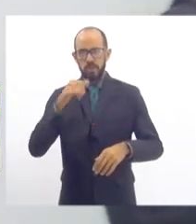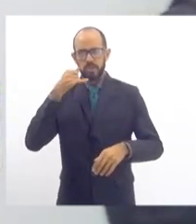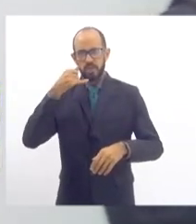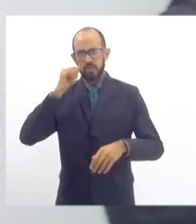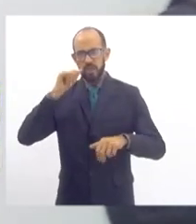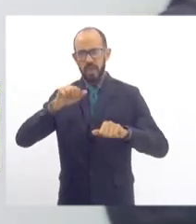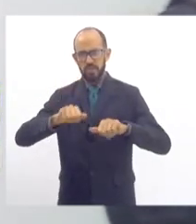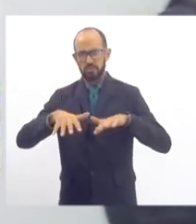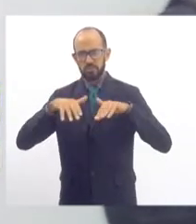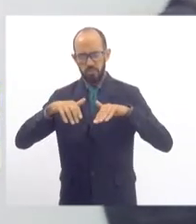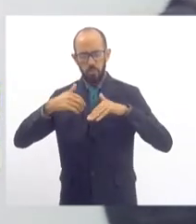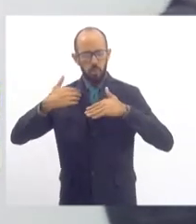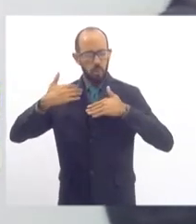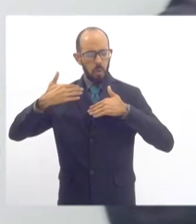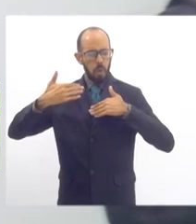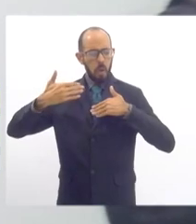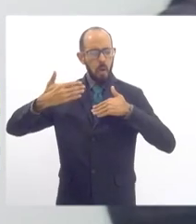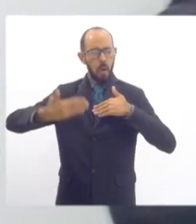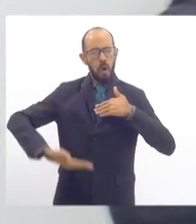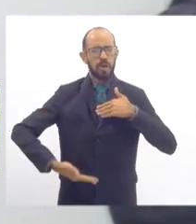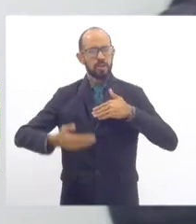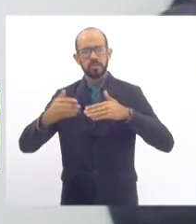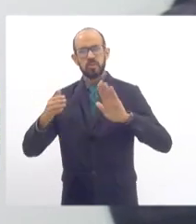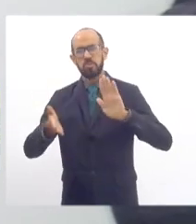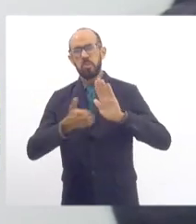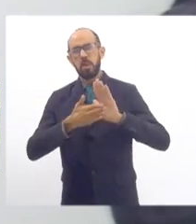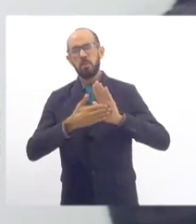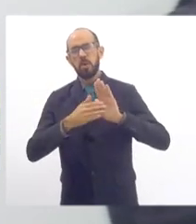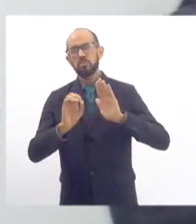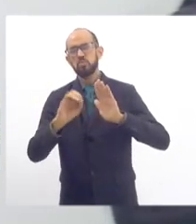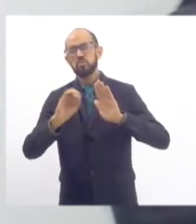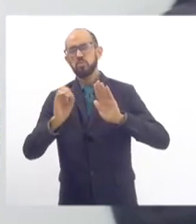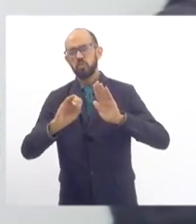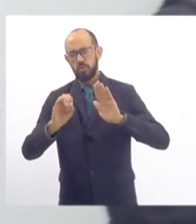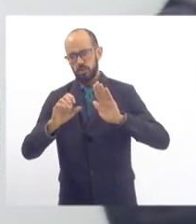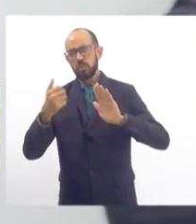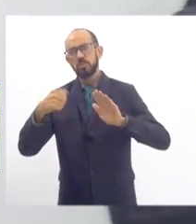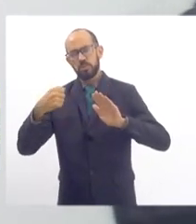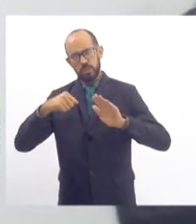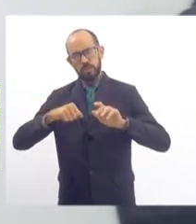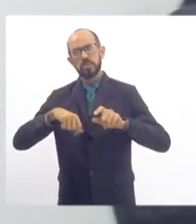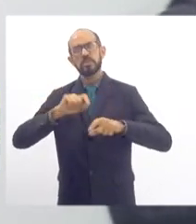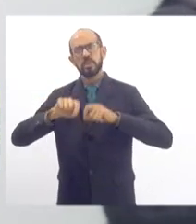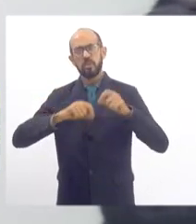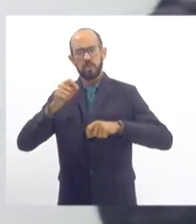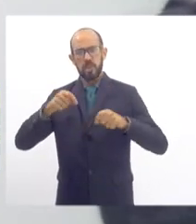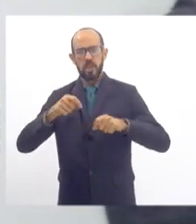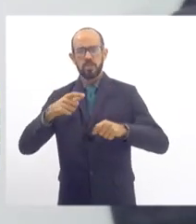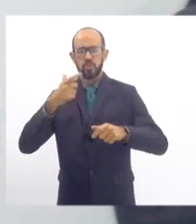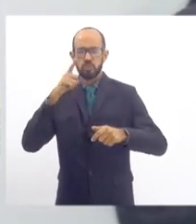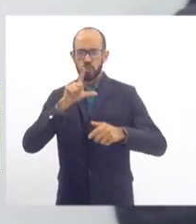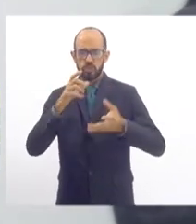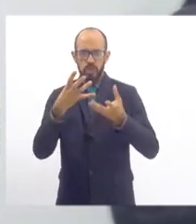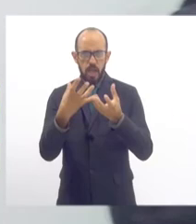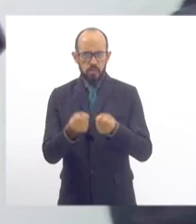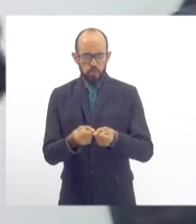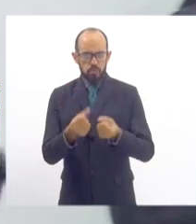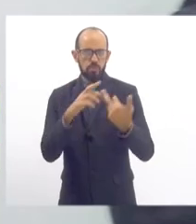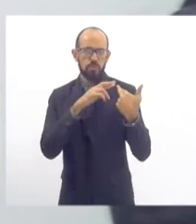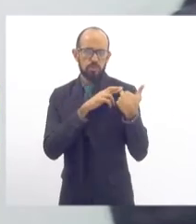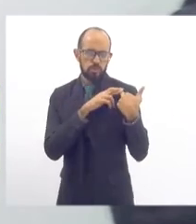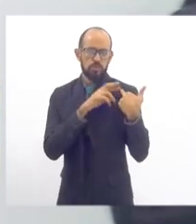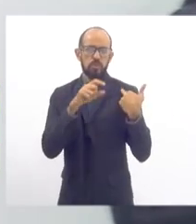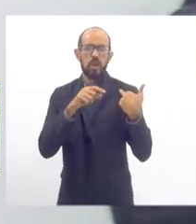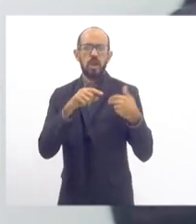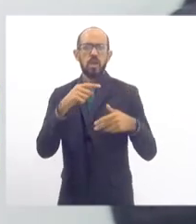essa audiência horas a fio, sem nenhum propósito, que a gente saiba que saia daqui com algum dever de casa, com entabulado aqui uma outra mesa